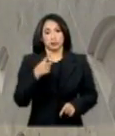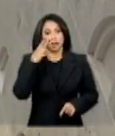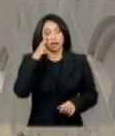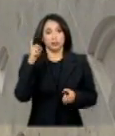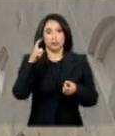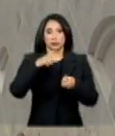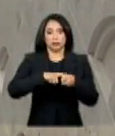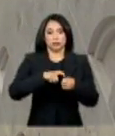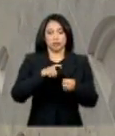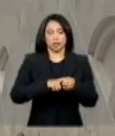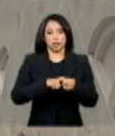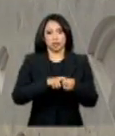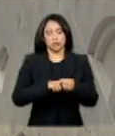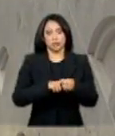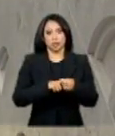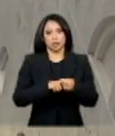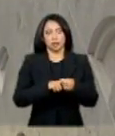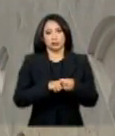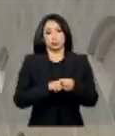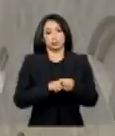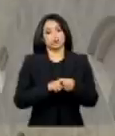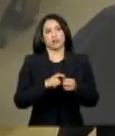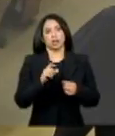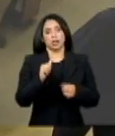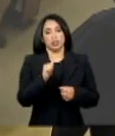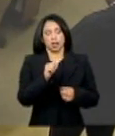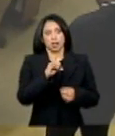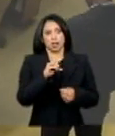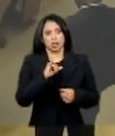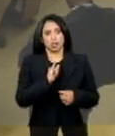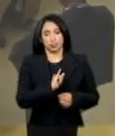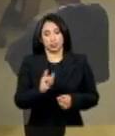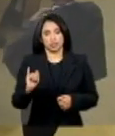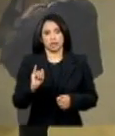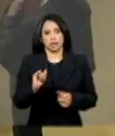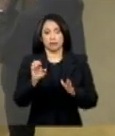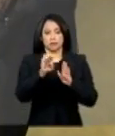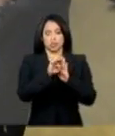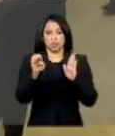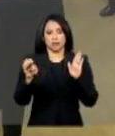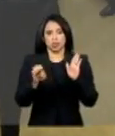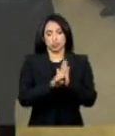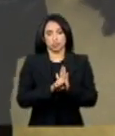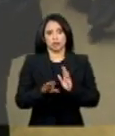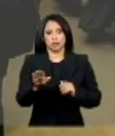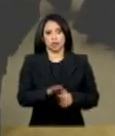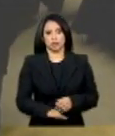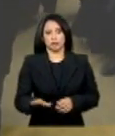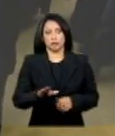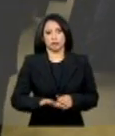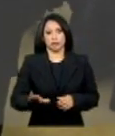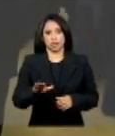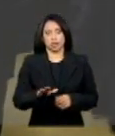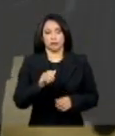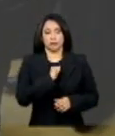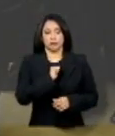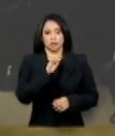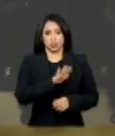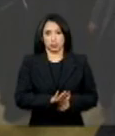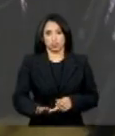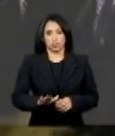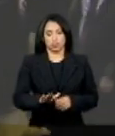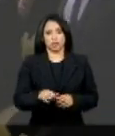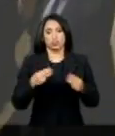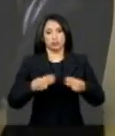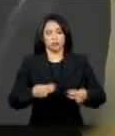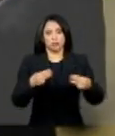do julgamento da ação direta de inconstitucionalidade sobre dispositivos do estatuto da criança e do adolescente e também listas dos ministros com sustentações